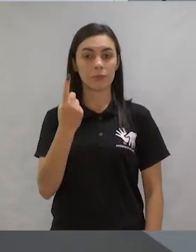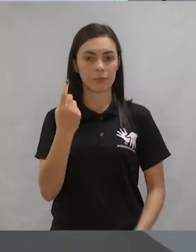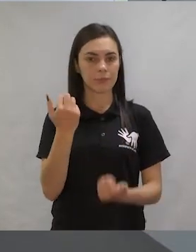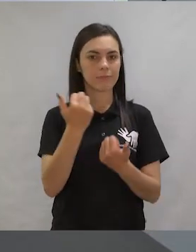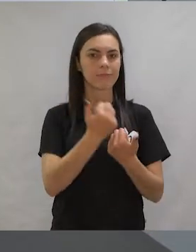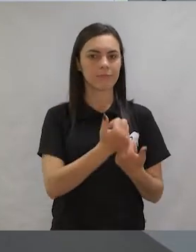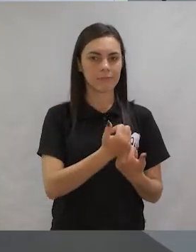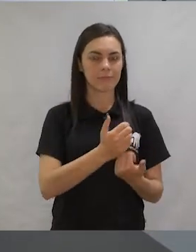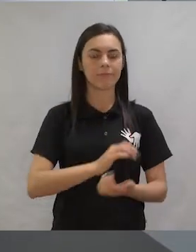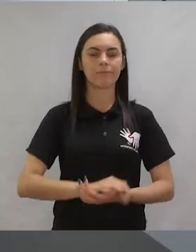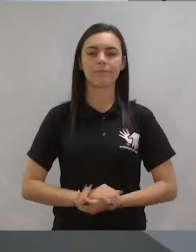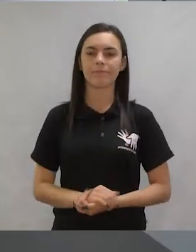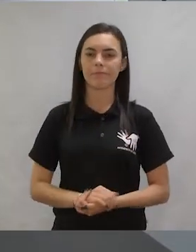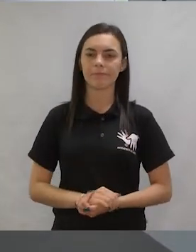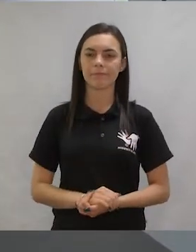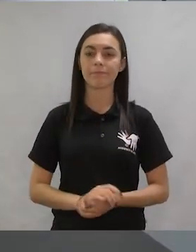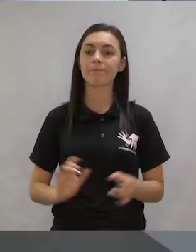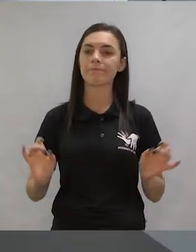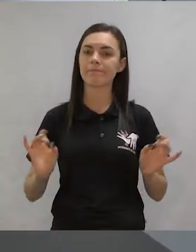a 1.